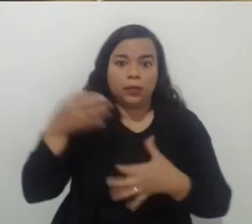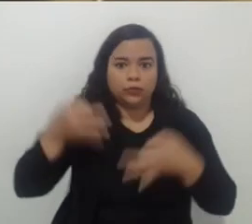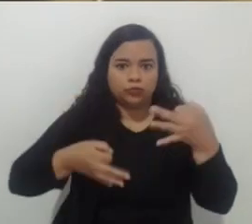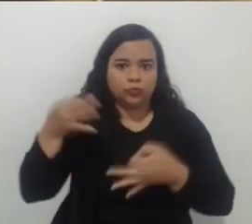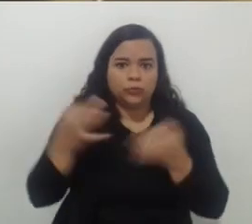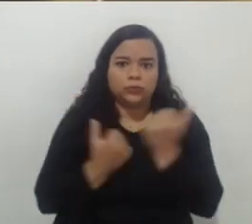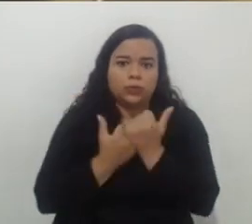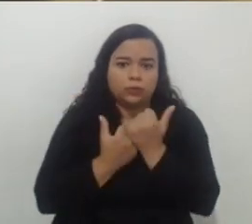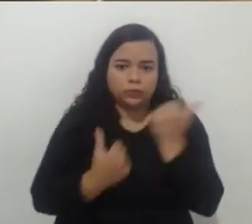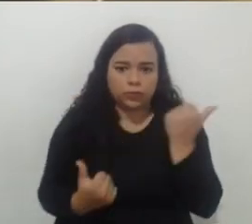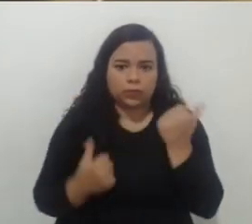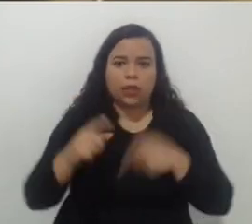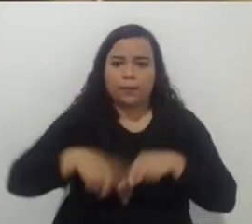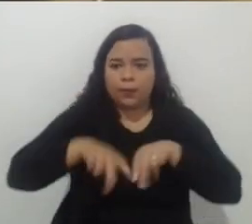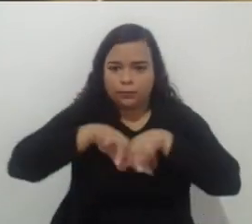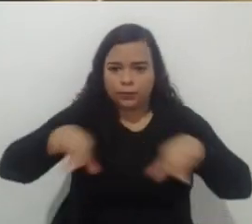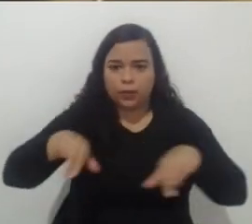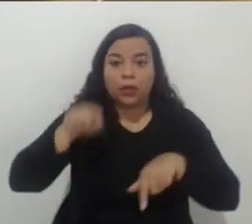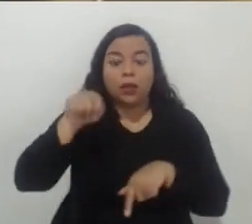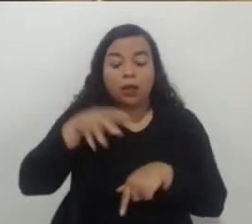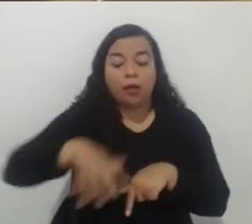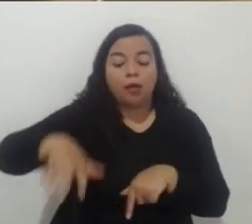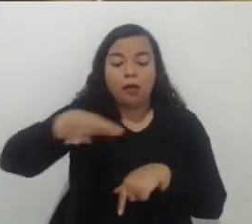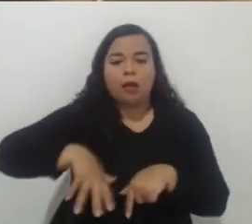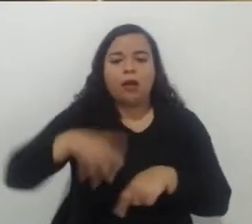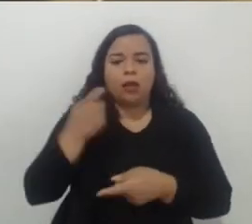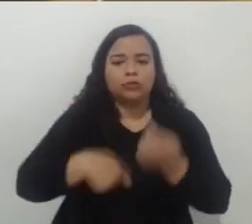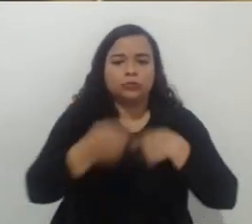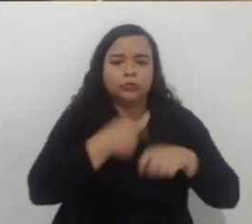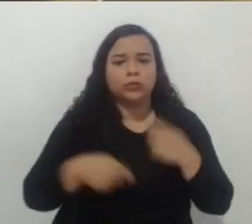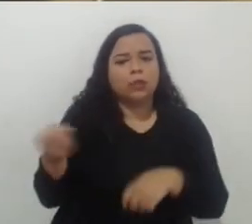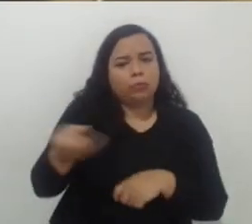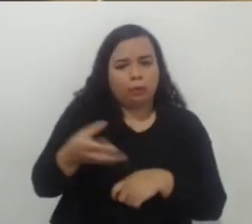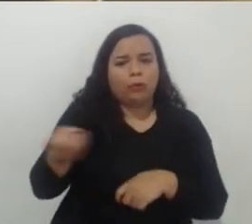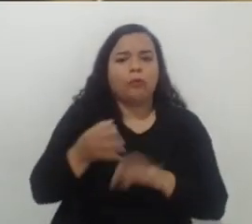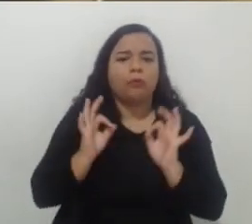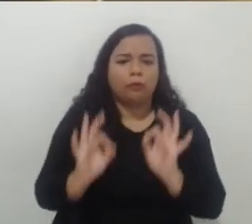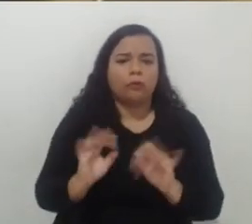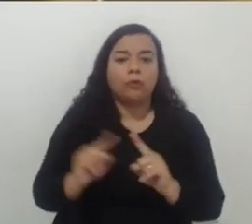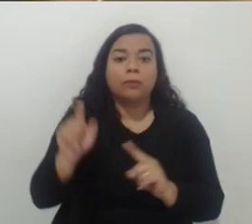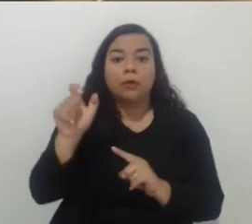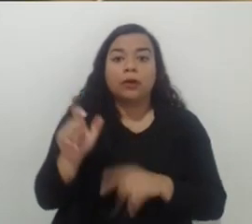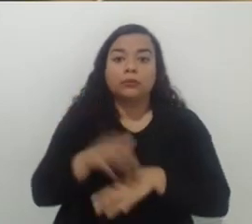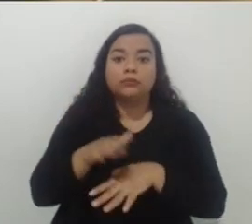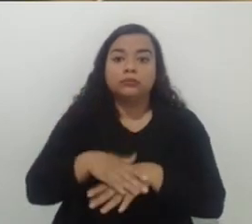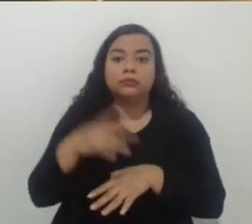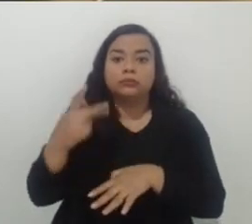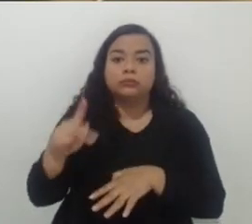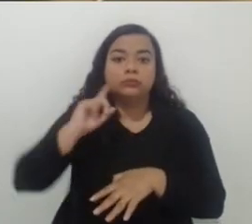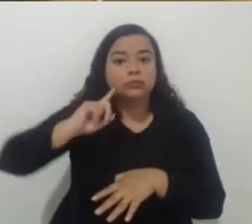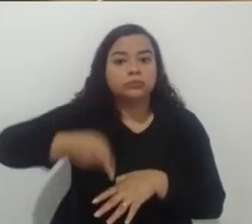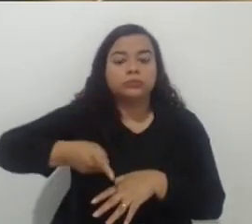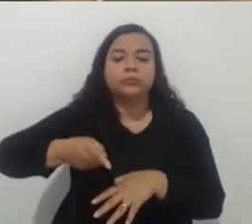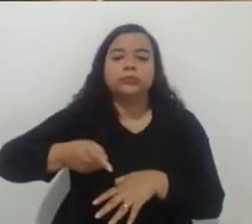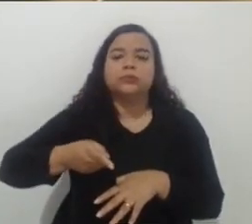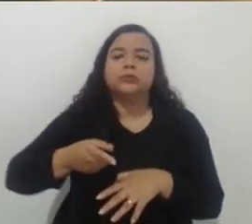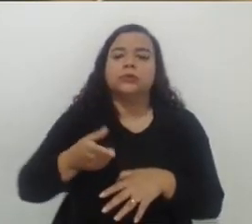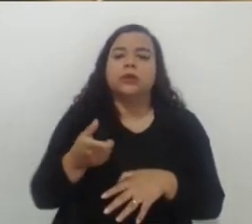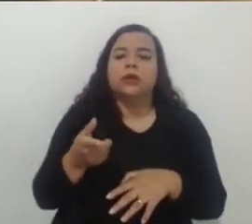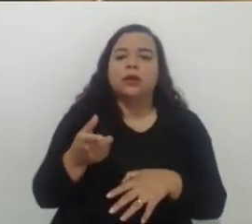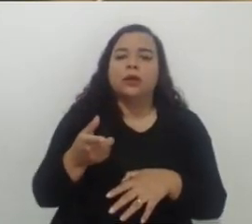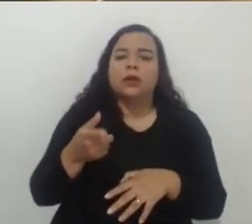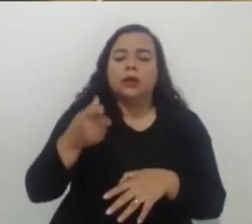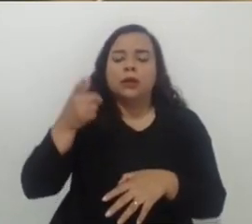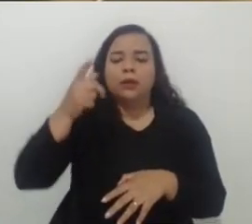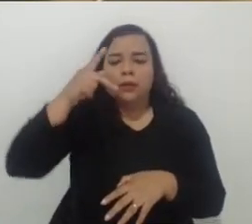num arranjo administrativo relativamente recente, e ela foi designada pela portaria da presidência número 16/2013,